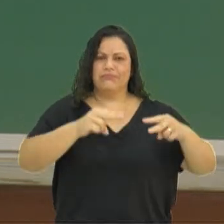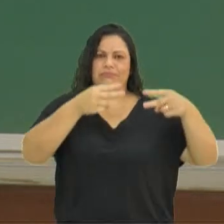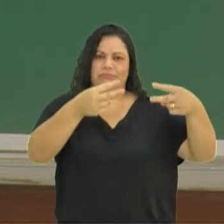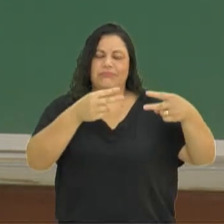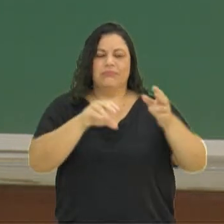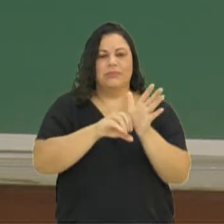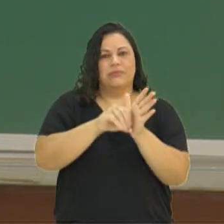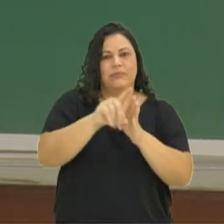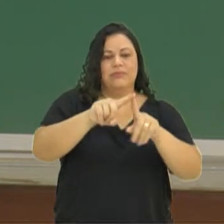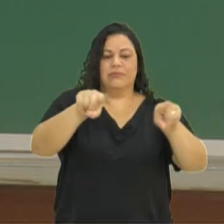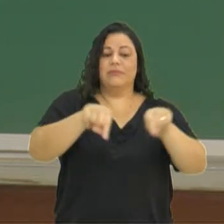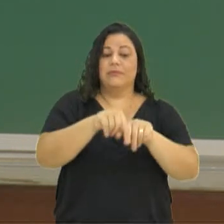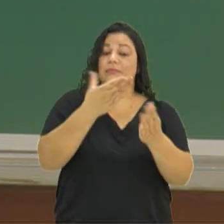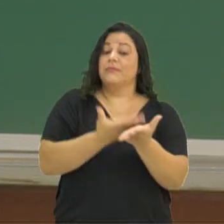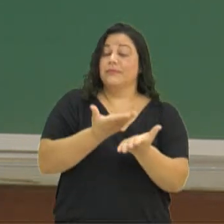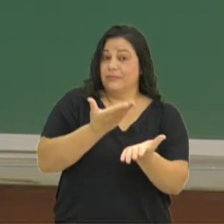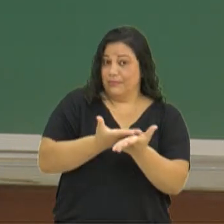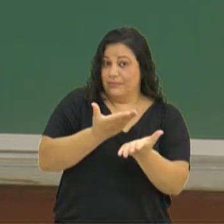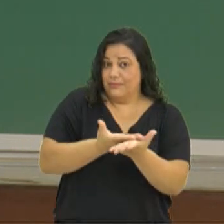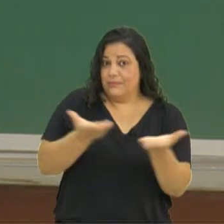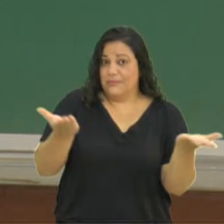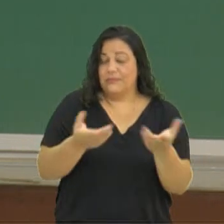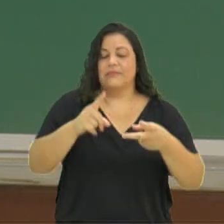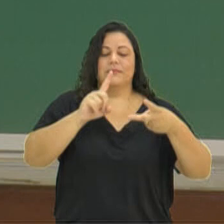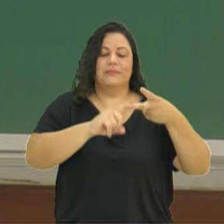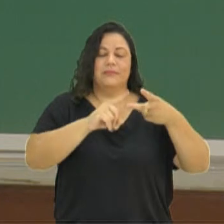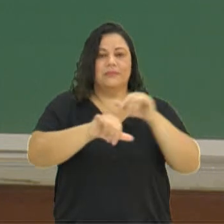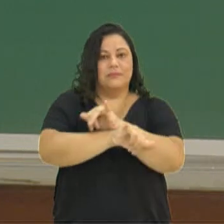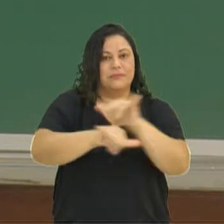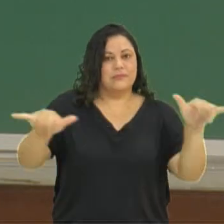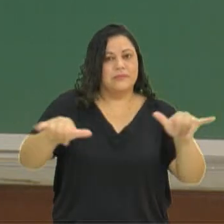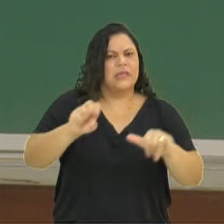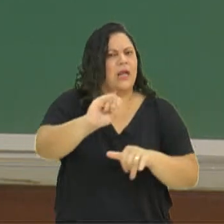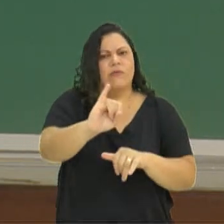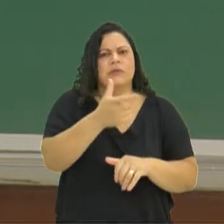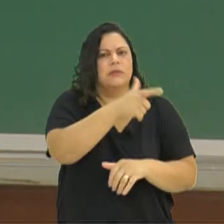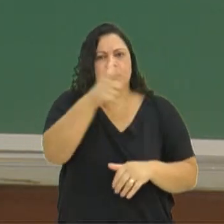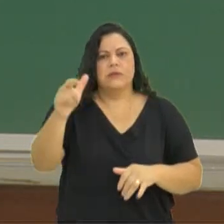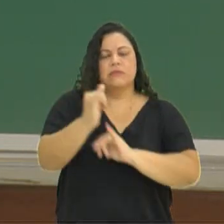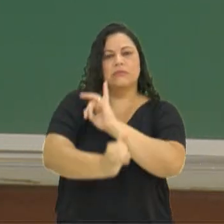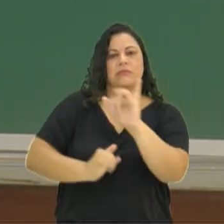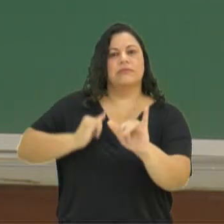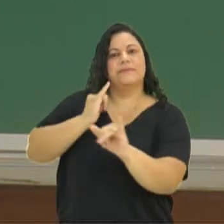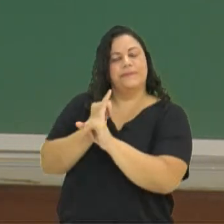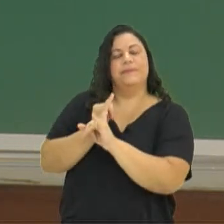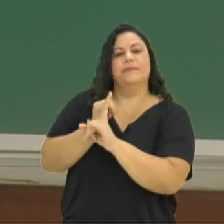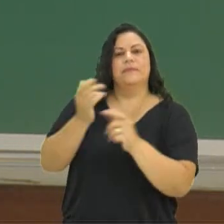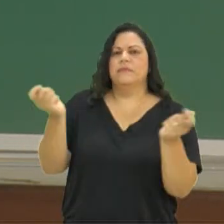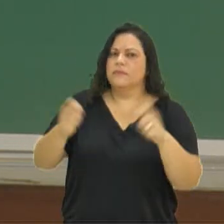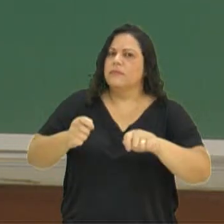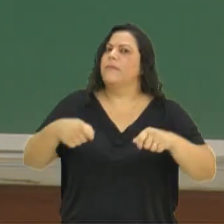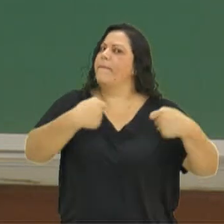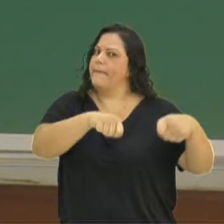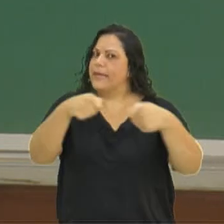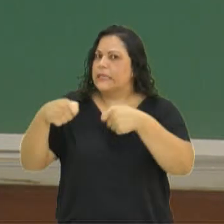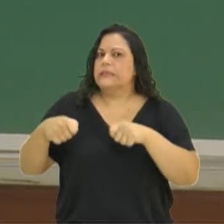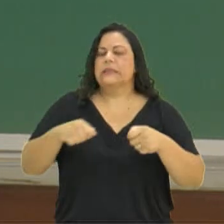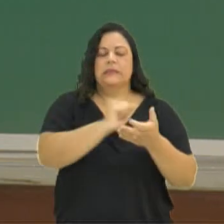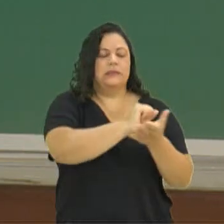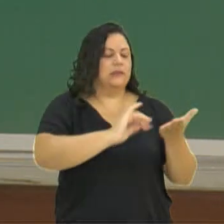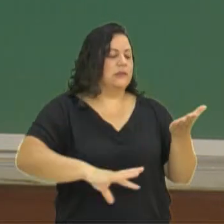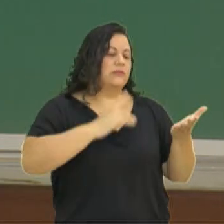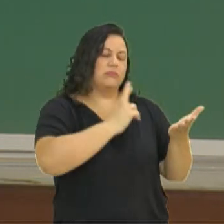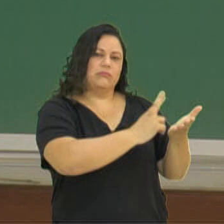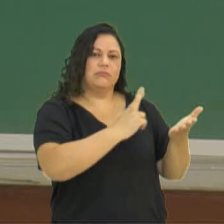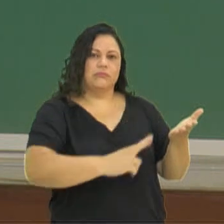Classroom. O segundo recadinho é se você não tem acesso à internet. Se você não tem acesso à internet, você precisa realizar as